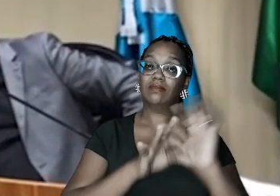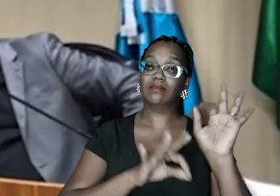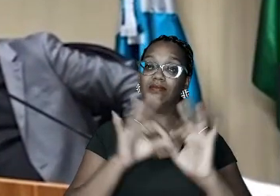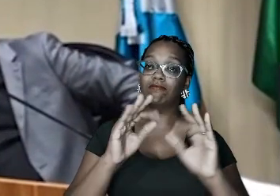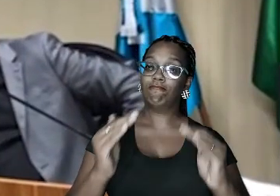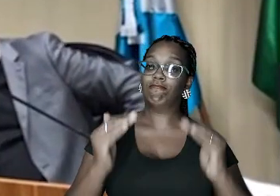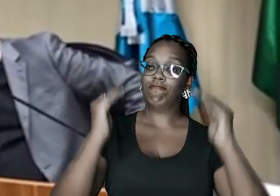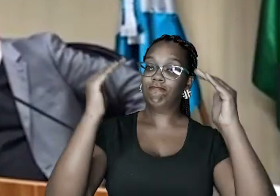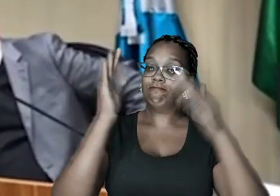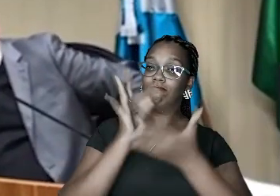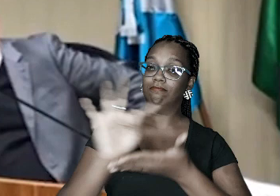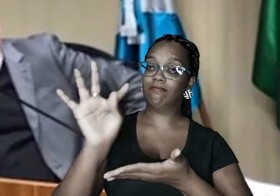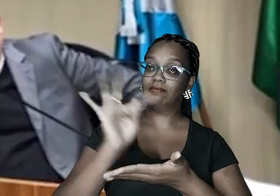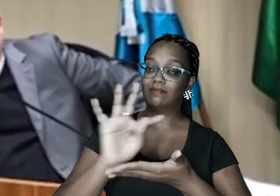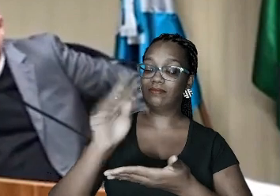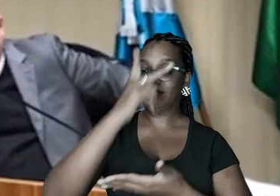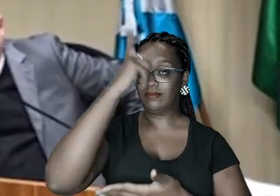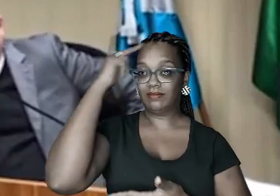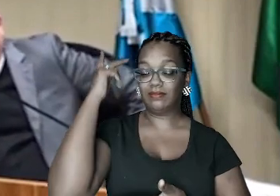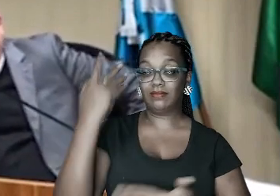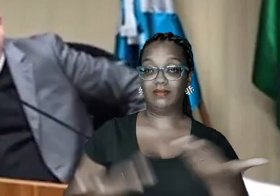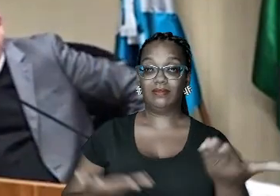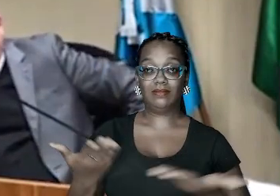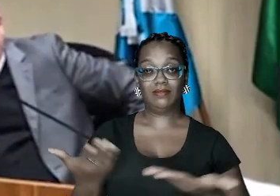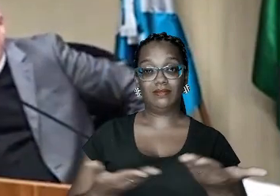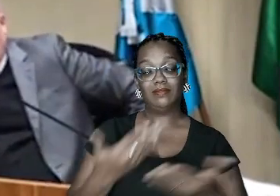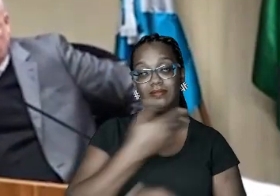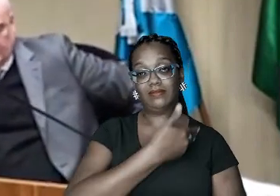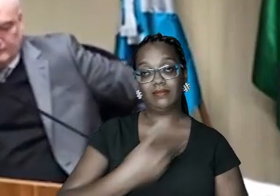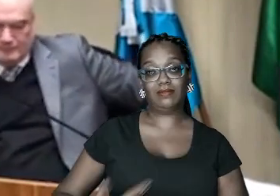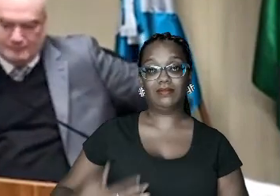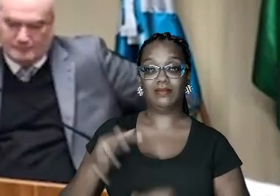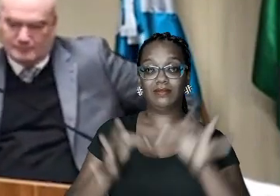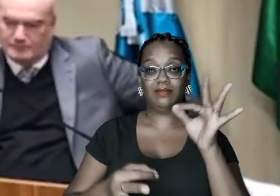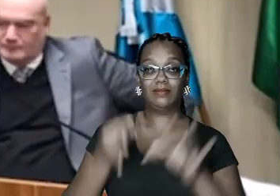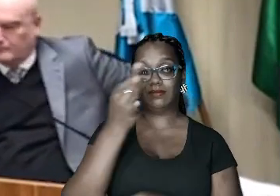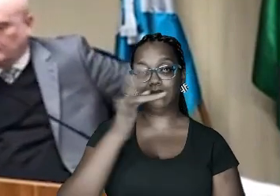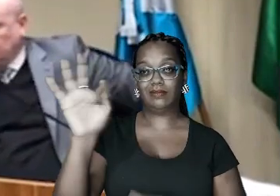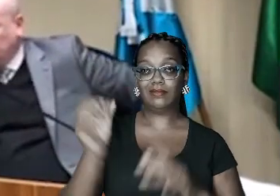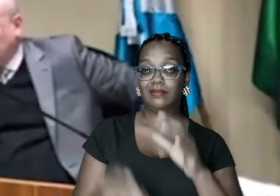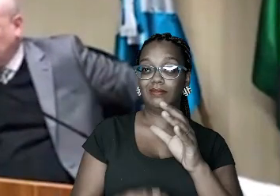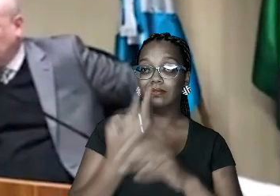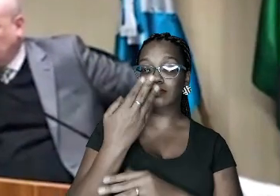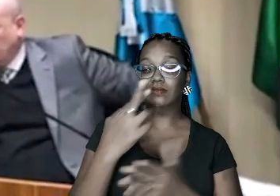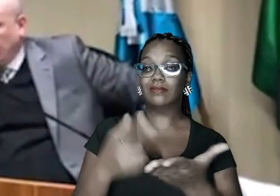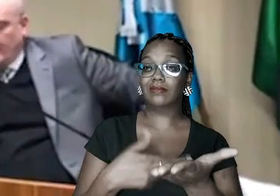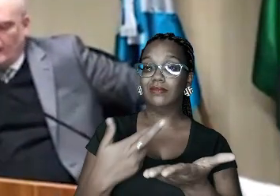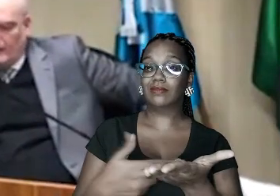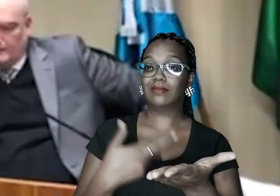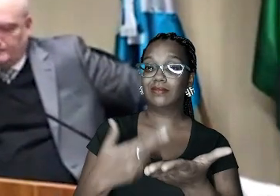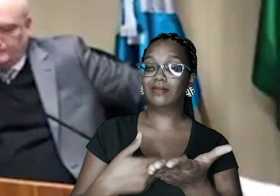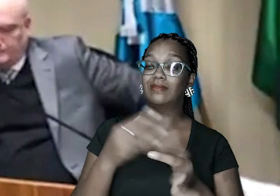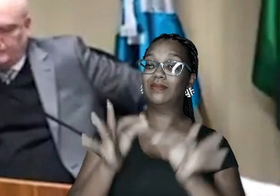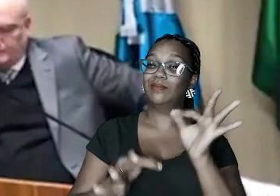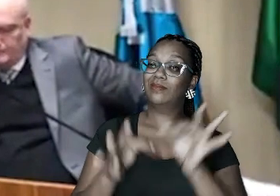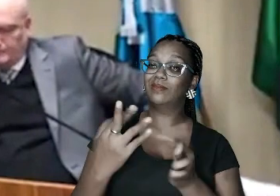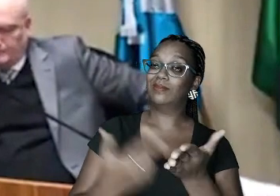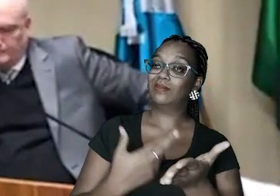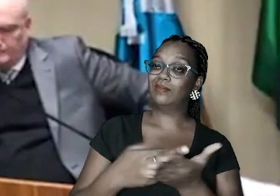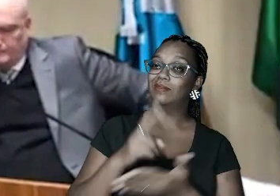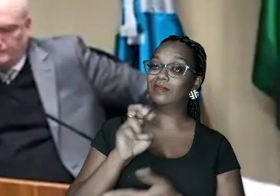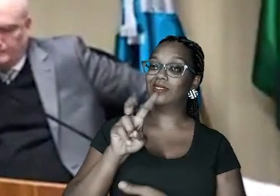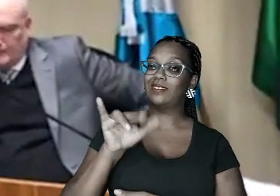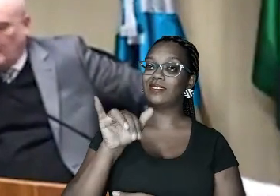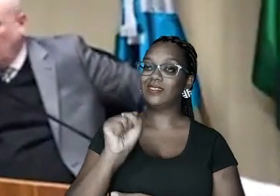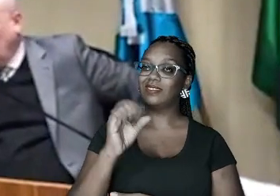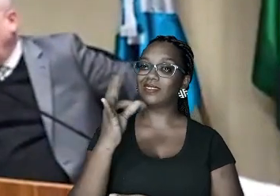do servidores públicos da Justiça Federal bem como pela criação da revista justiça em revista foi membro